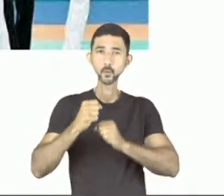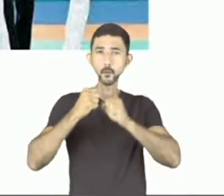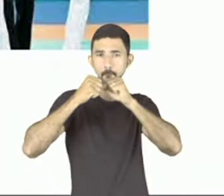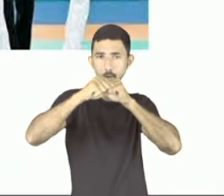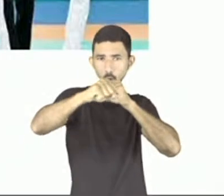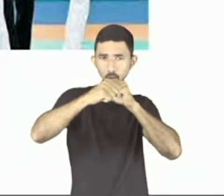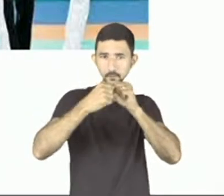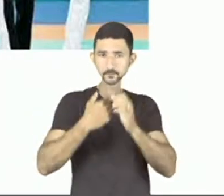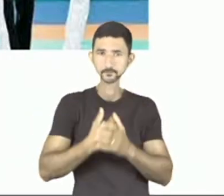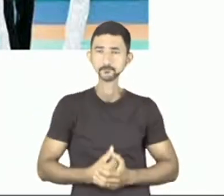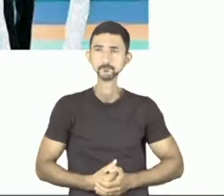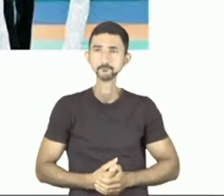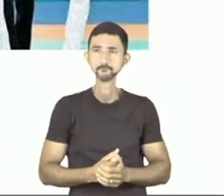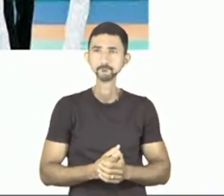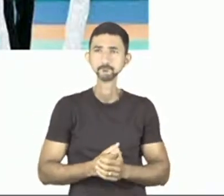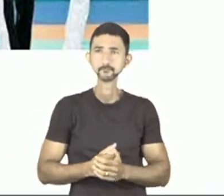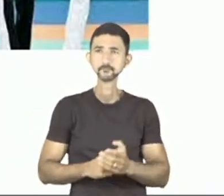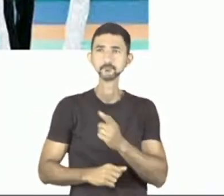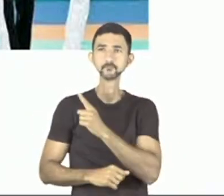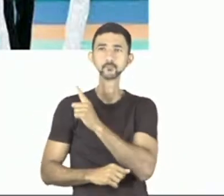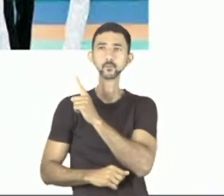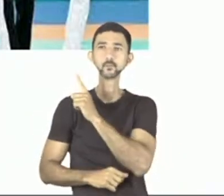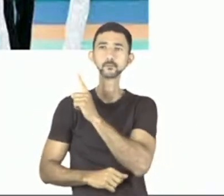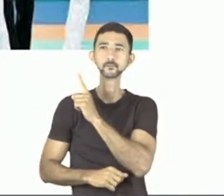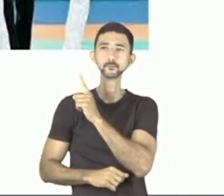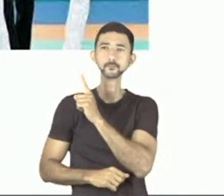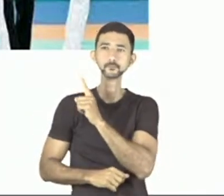boxe e no lado direito o